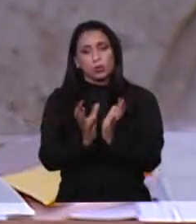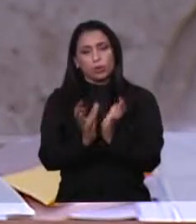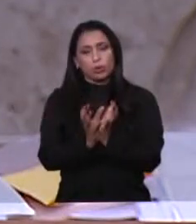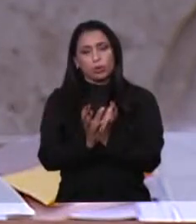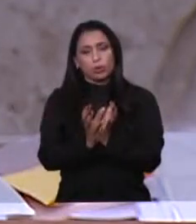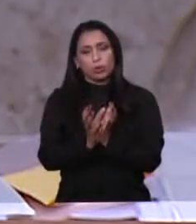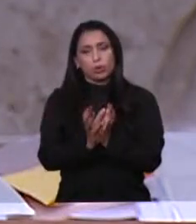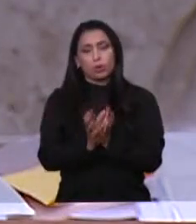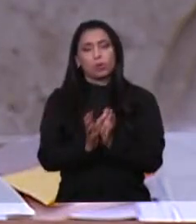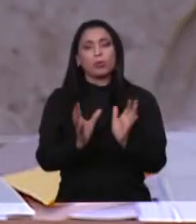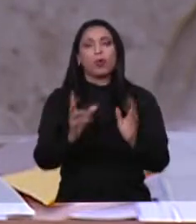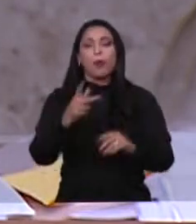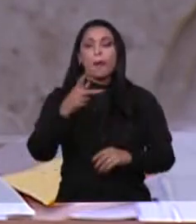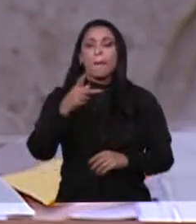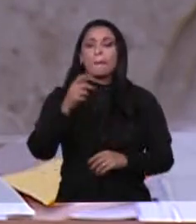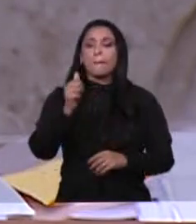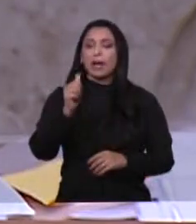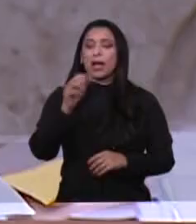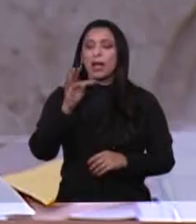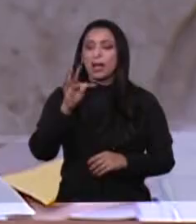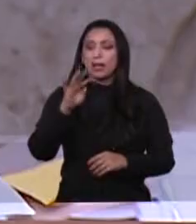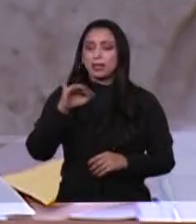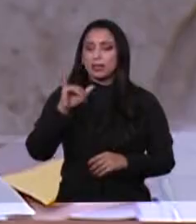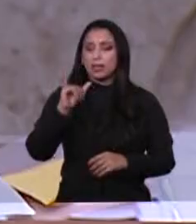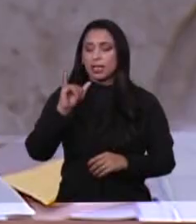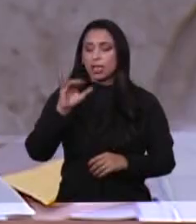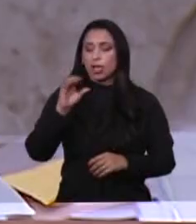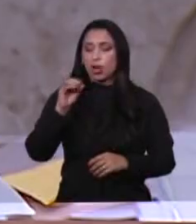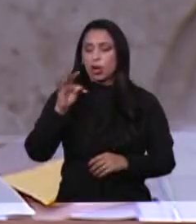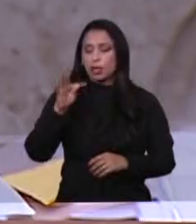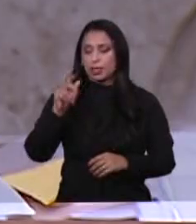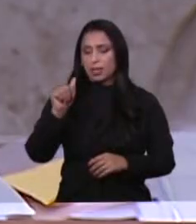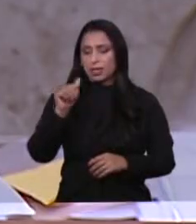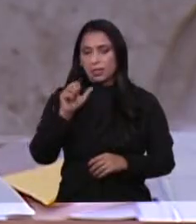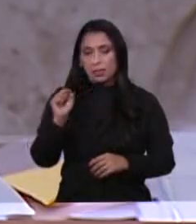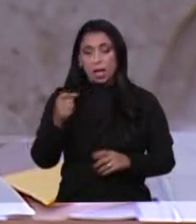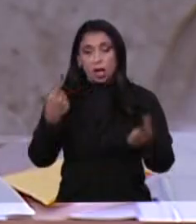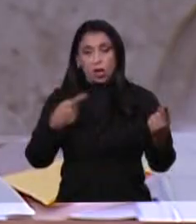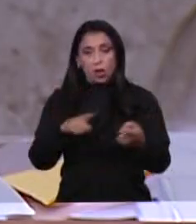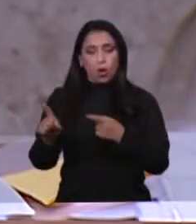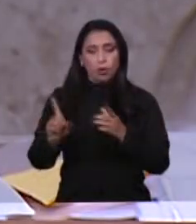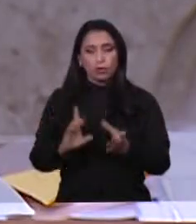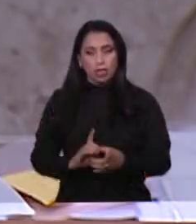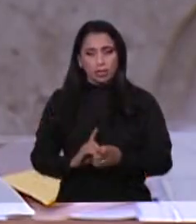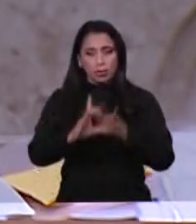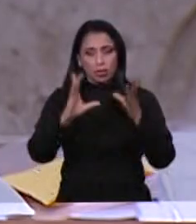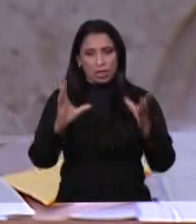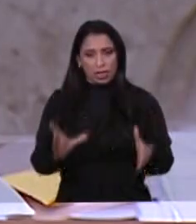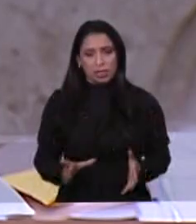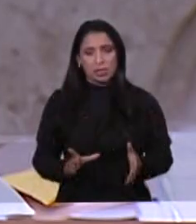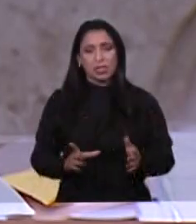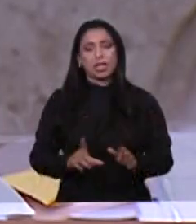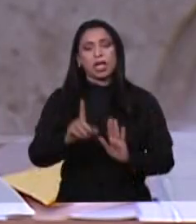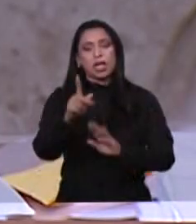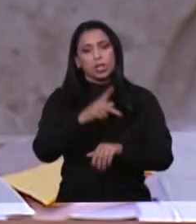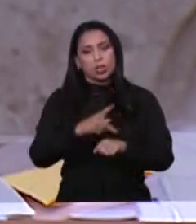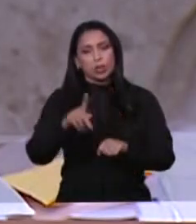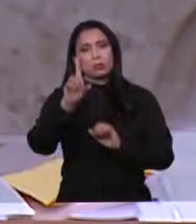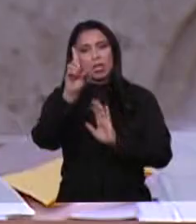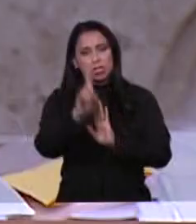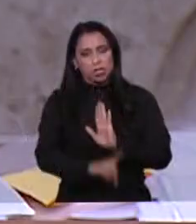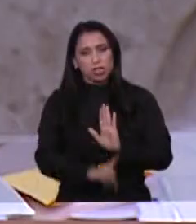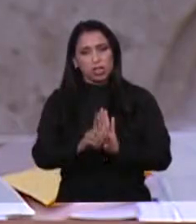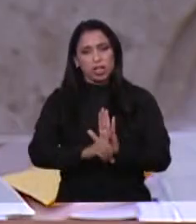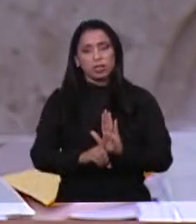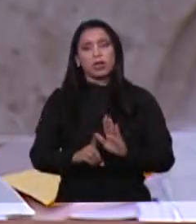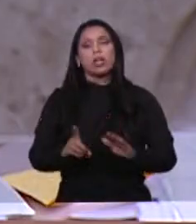de patriotas que buscava, em claro atentado à democracia e ao Estado de Direito, a realização de um golpe